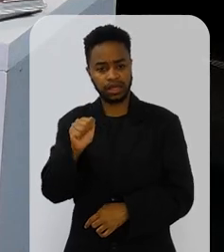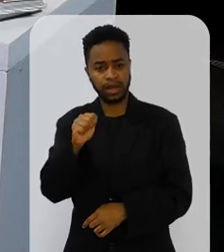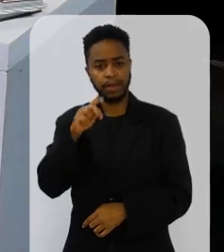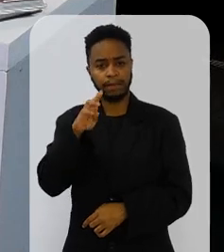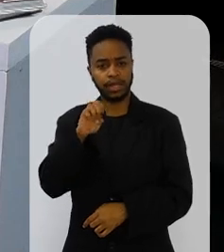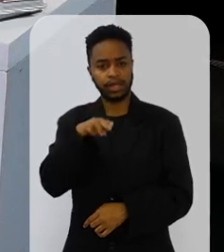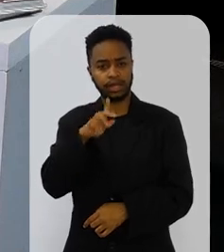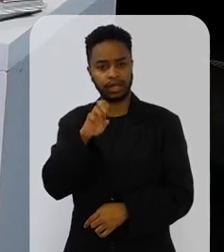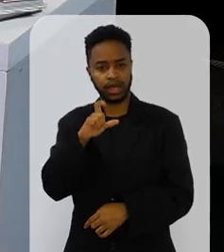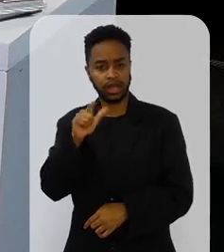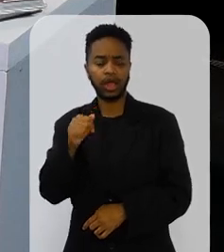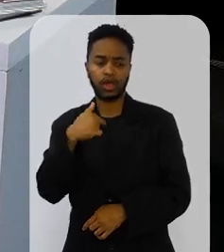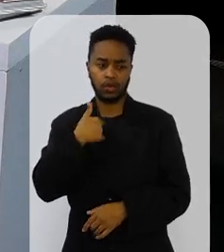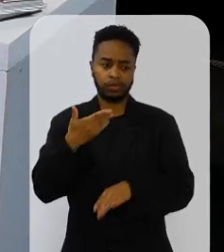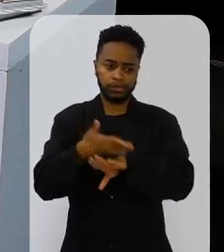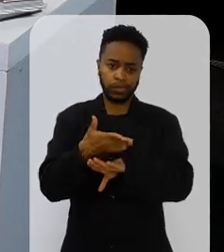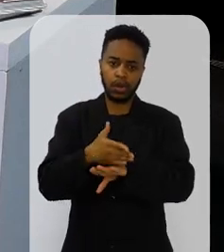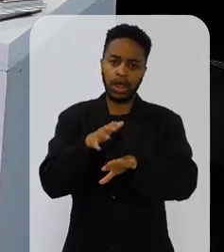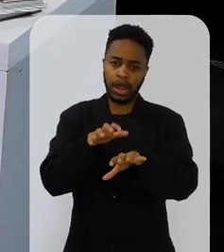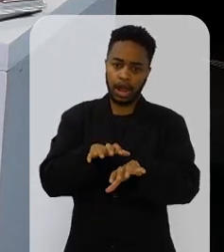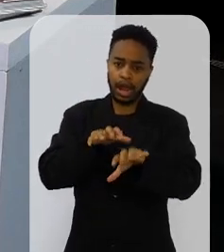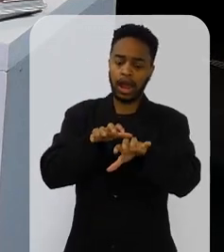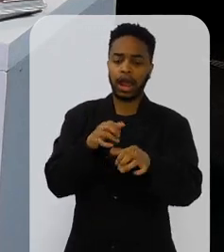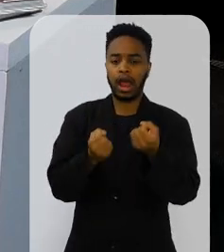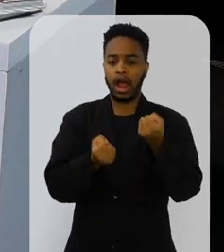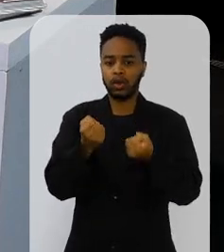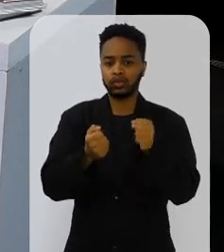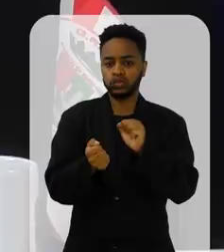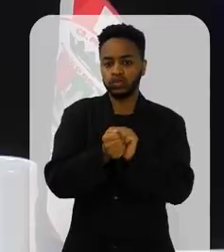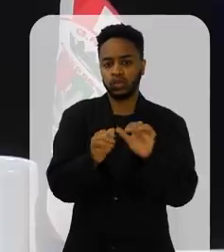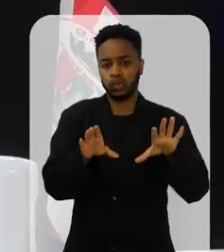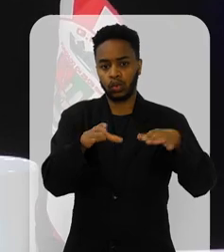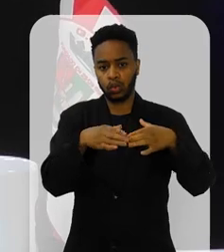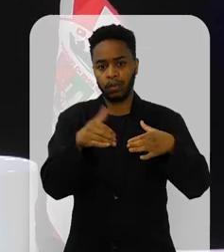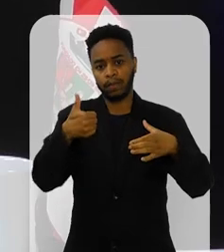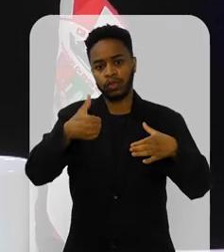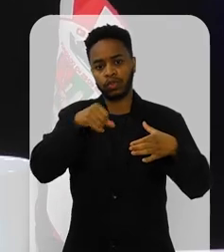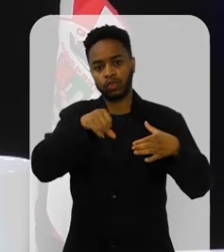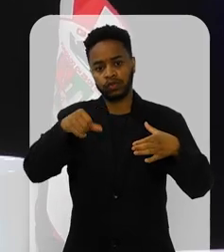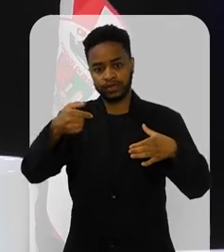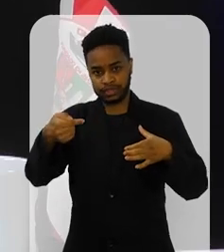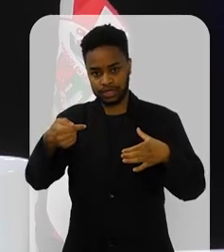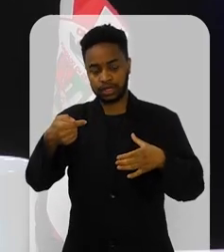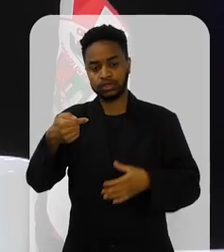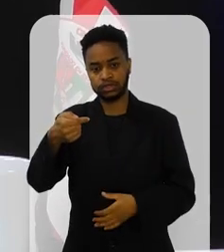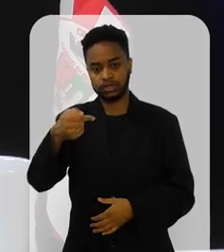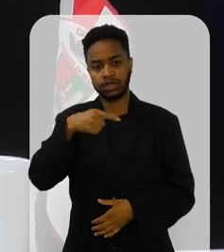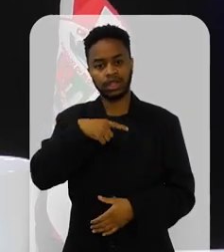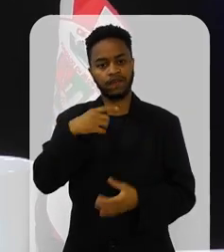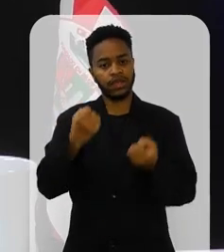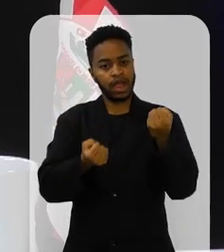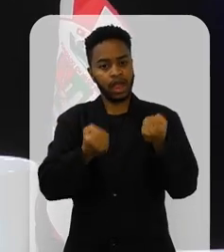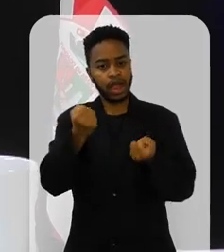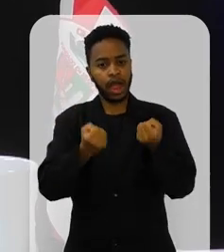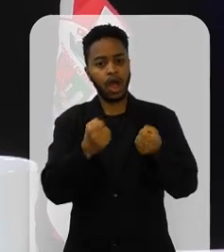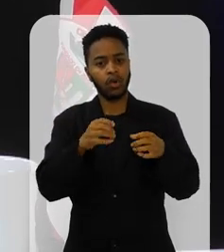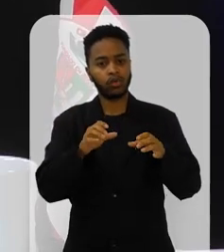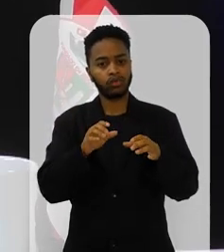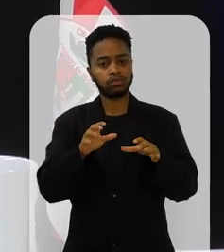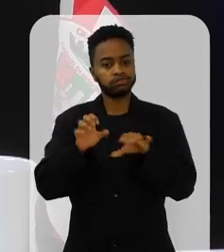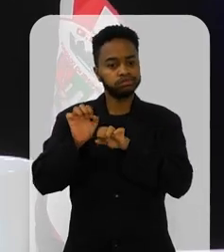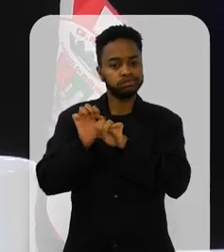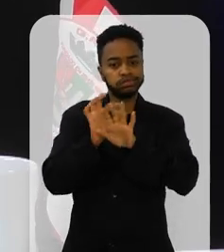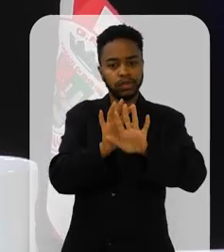Eu estava no Abriela com o grupo Biradense. E em 1997, aquele carro todo negro